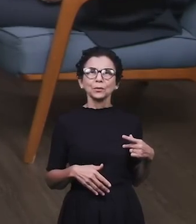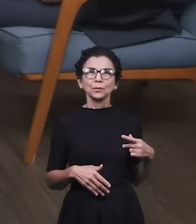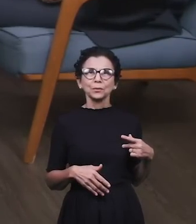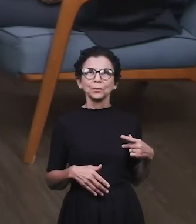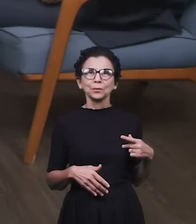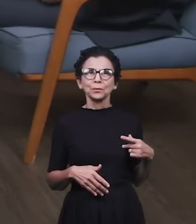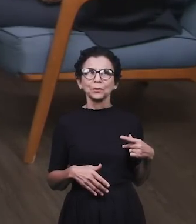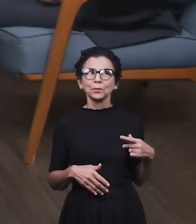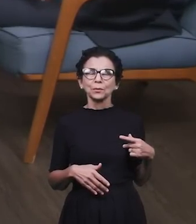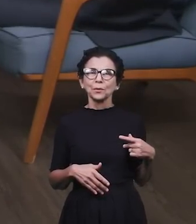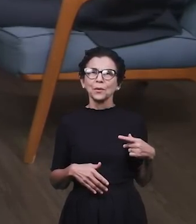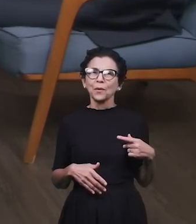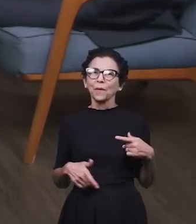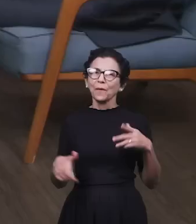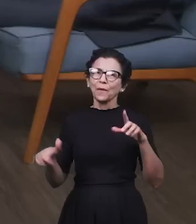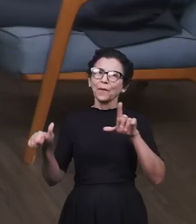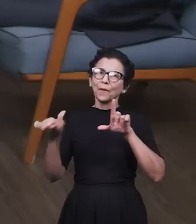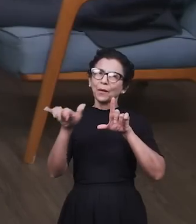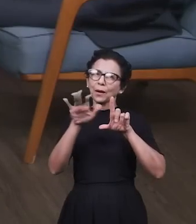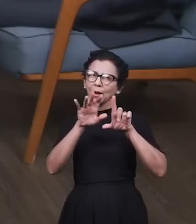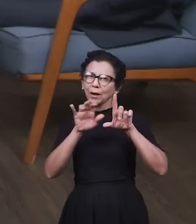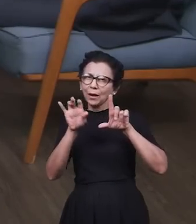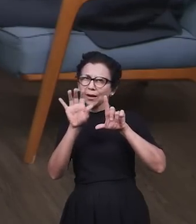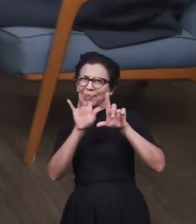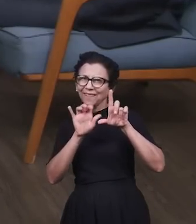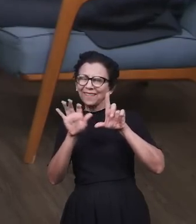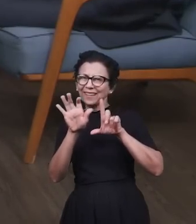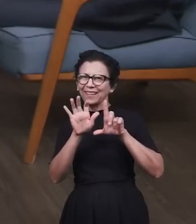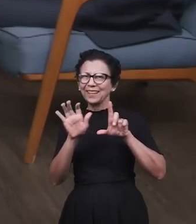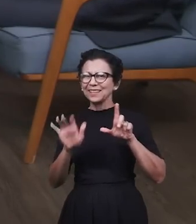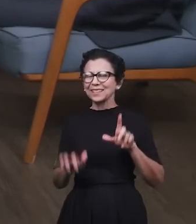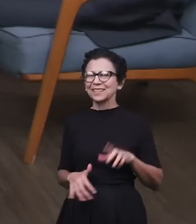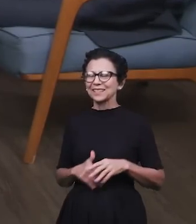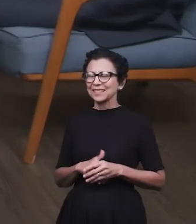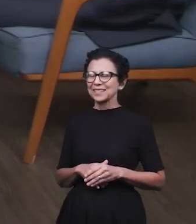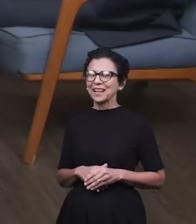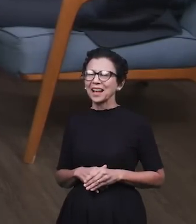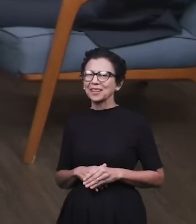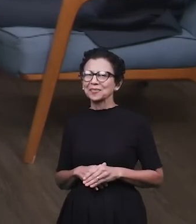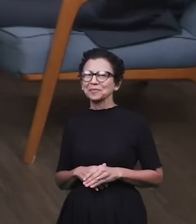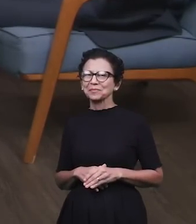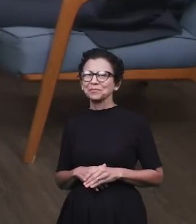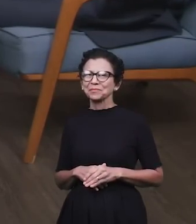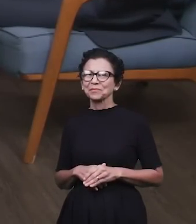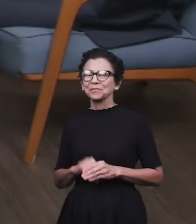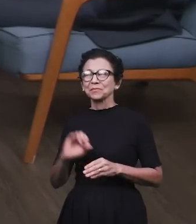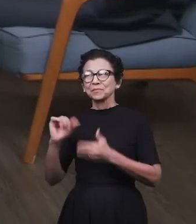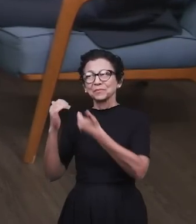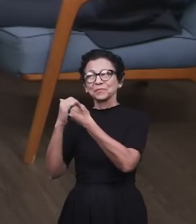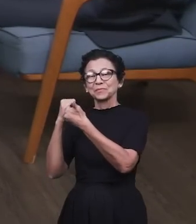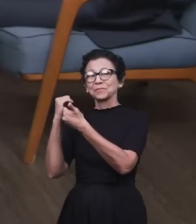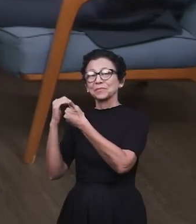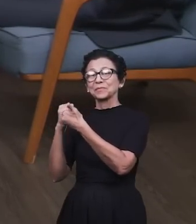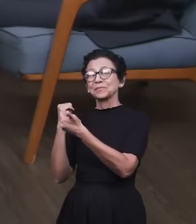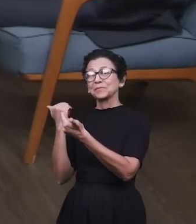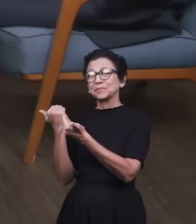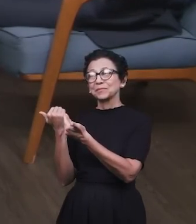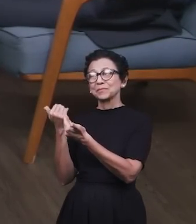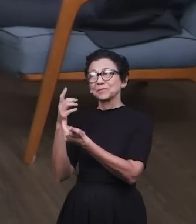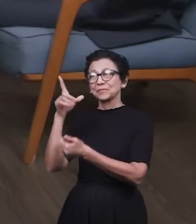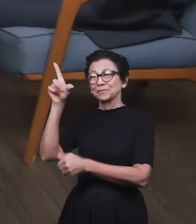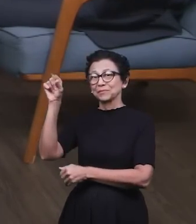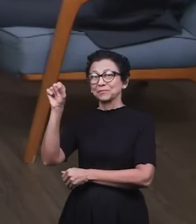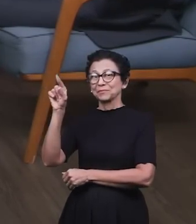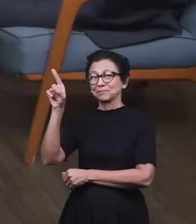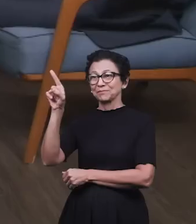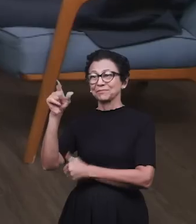digital influencer, de um popstar ou o conselho de Deus? Qual que você prefere? O conselho de